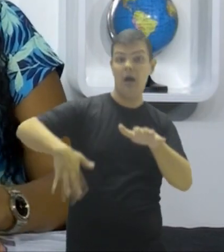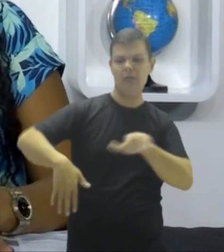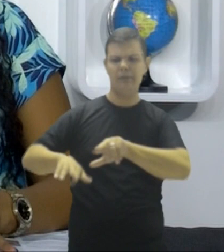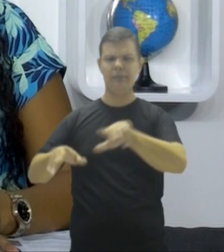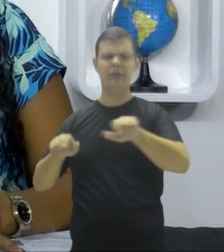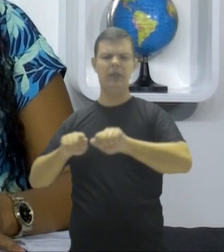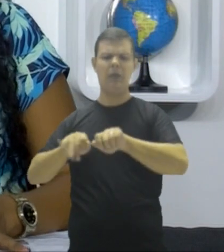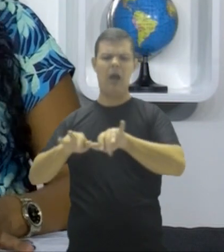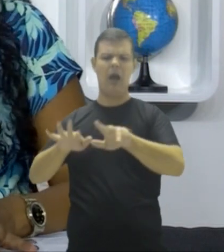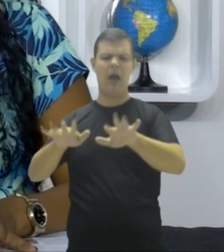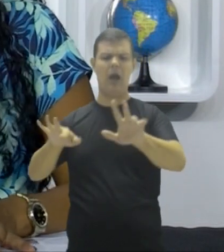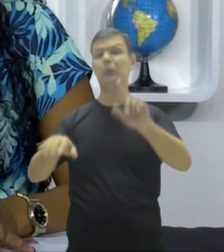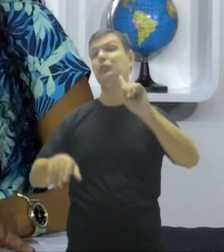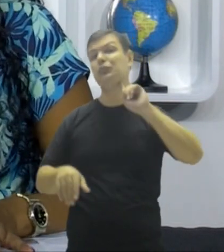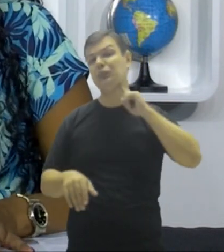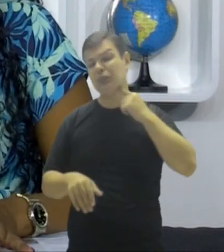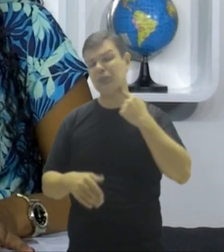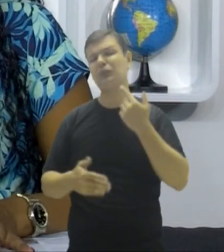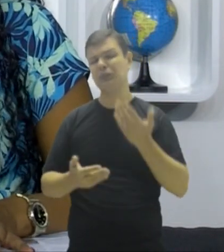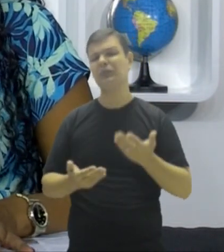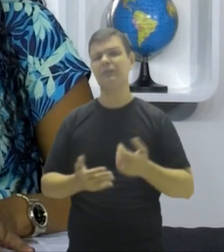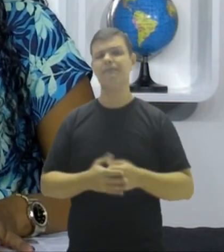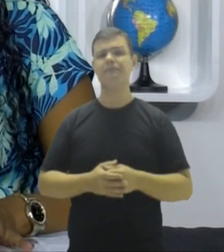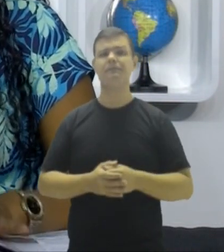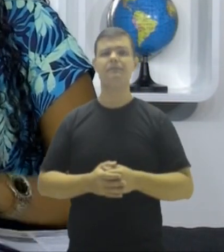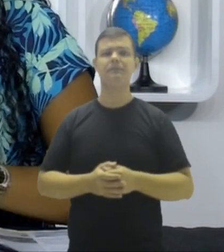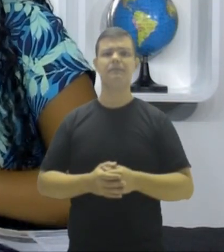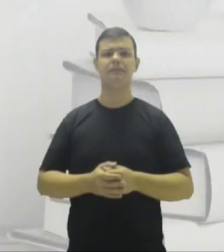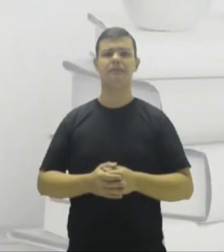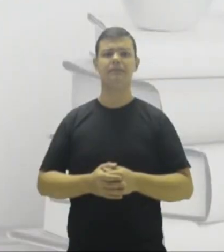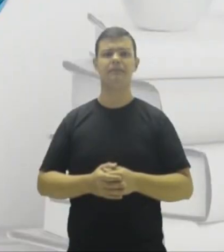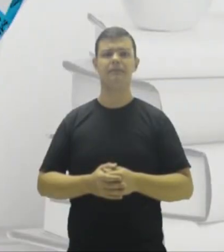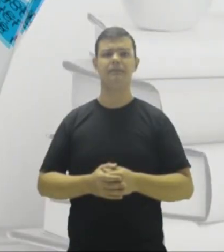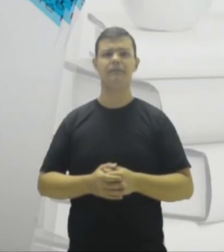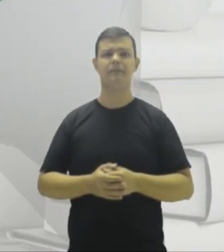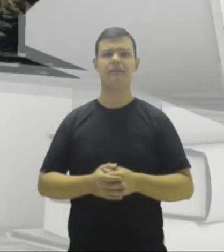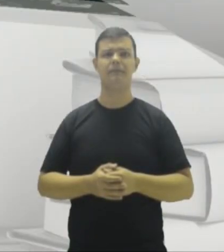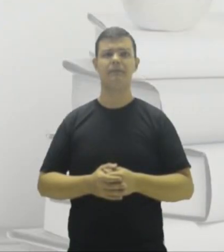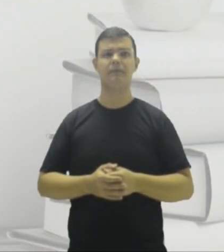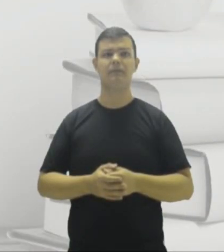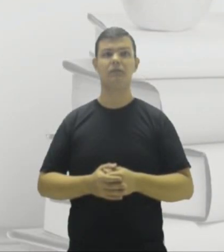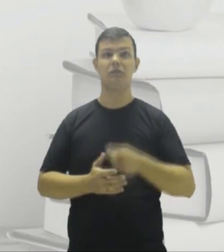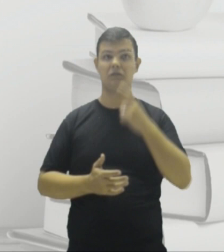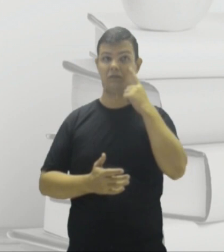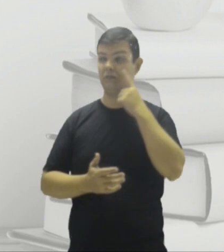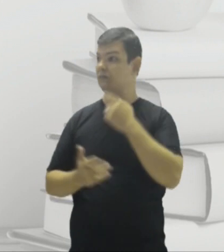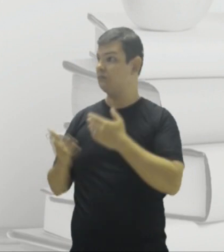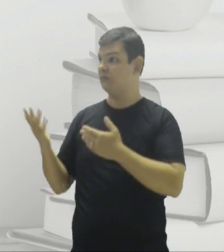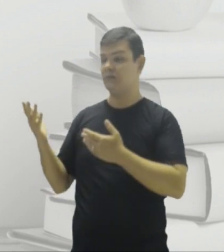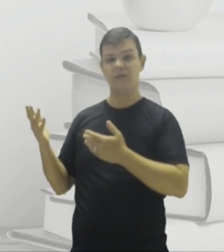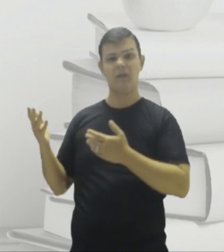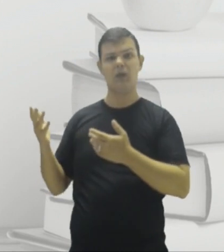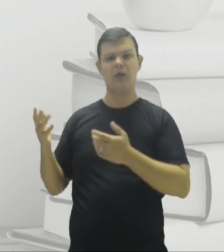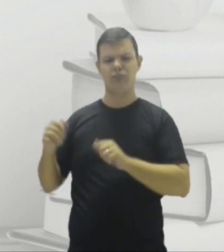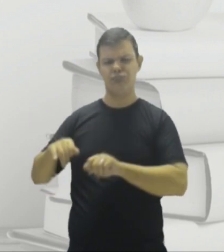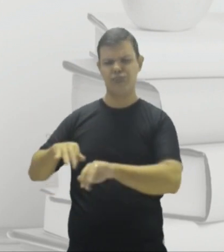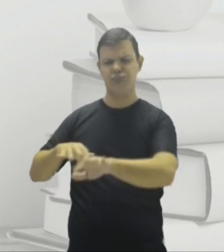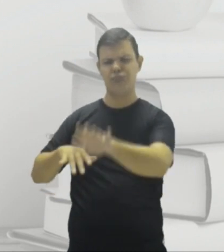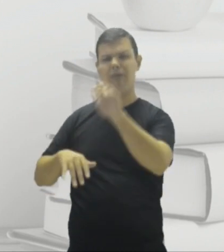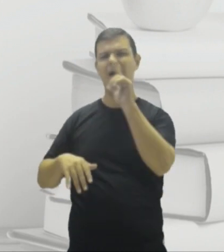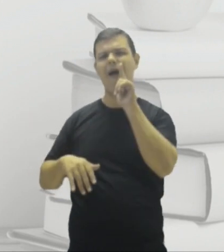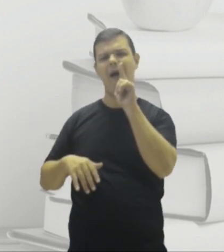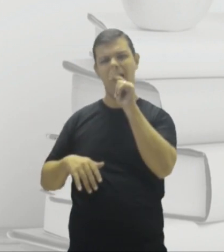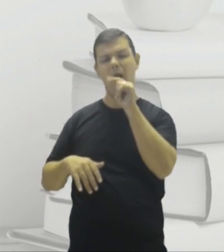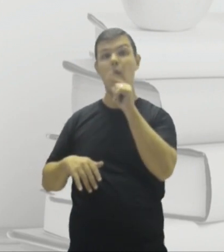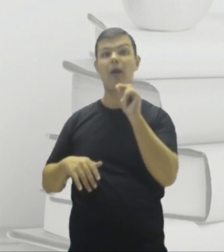e contamina esses ambientes. Então vamos caminhando aqui. Olha só, a poluição das águas ocorre